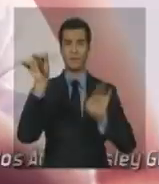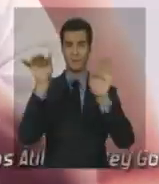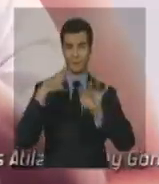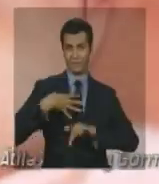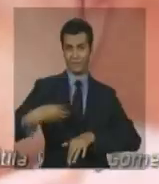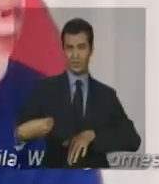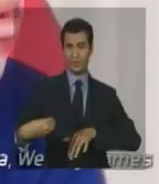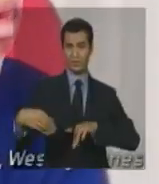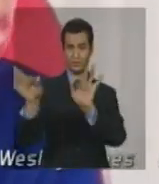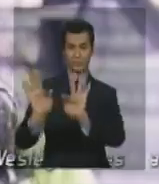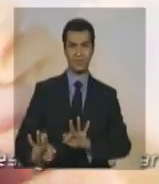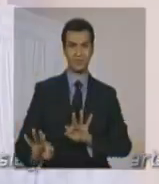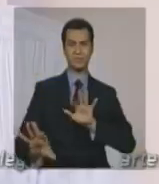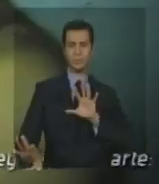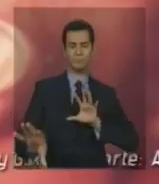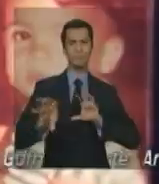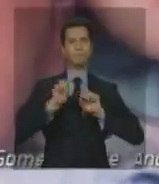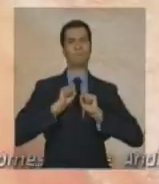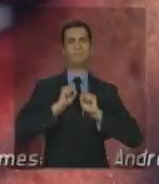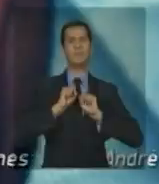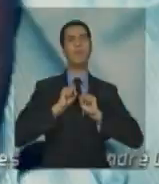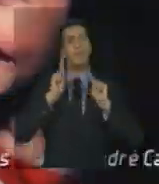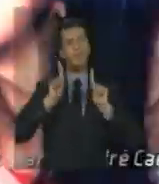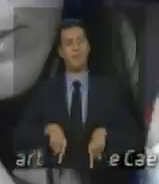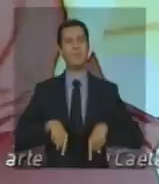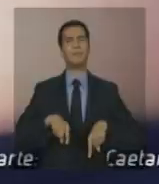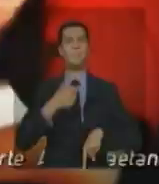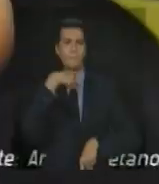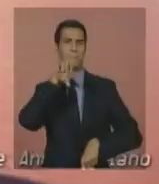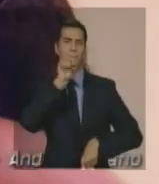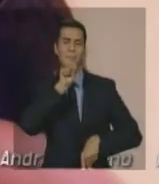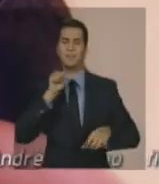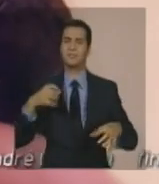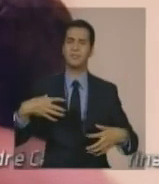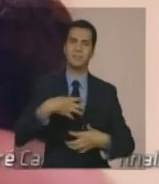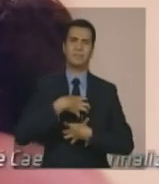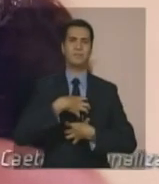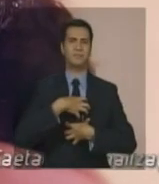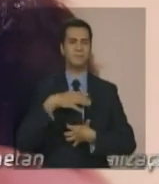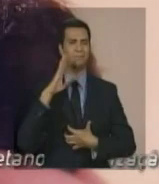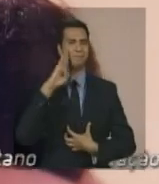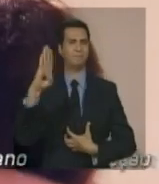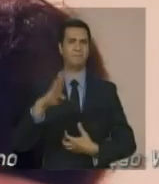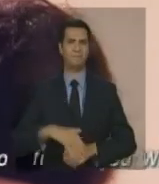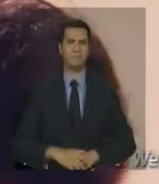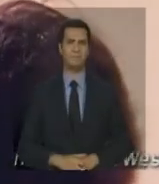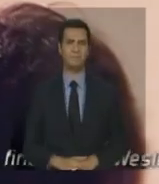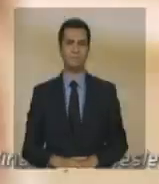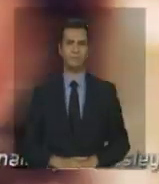outro. Porque a alegria dos filhos é a plenitude da mãe.